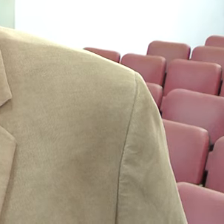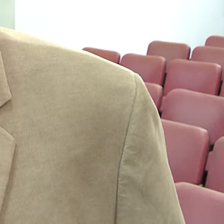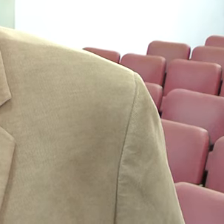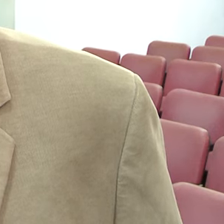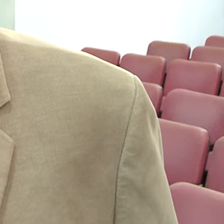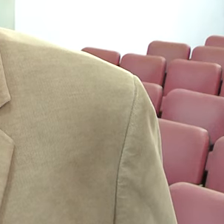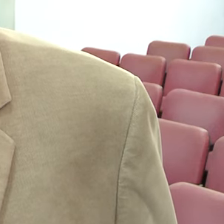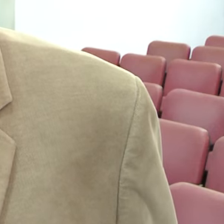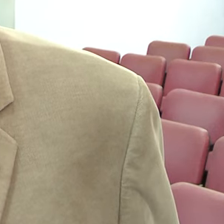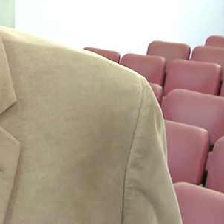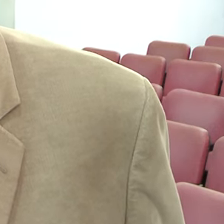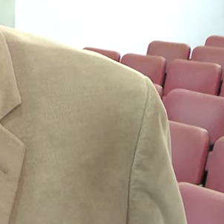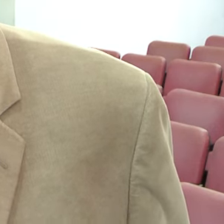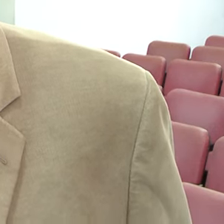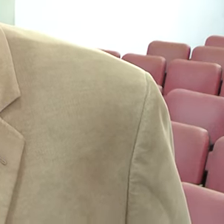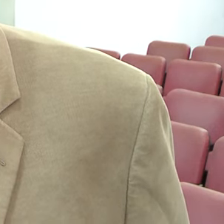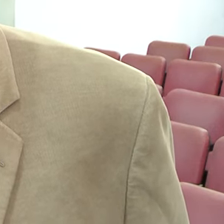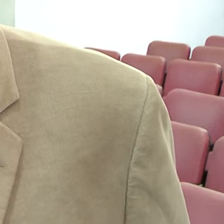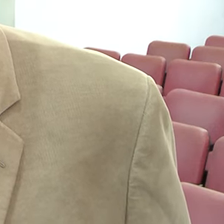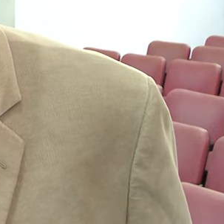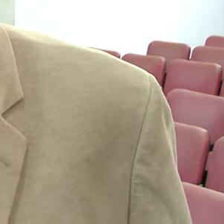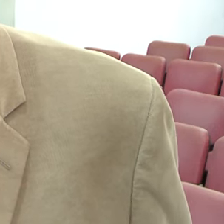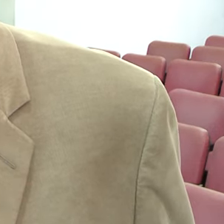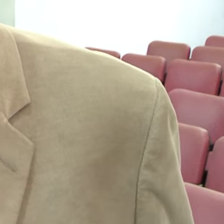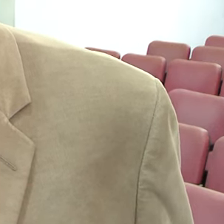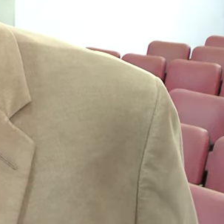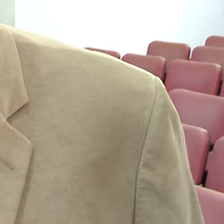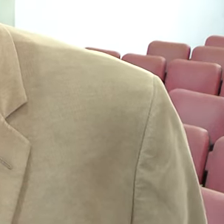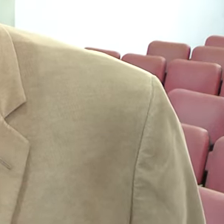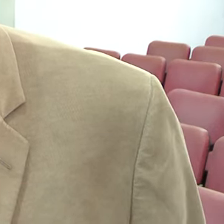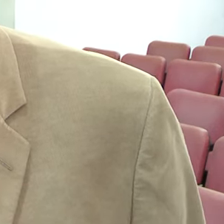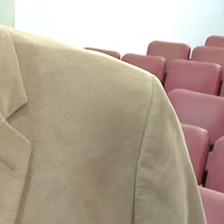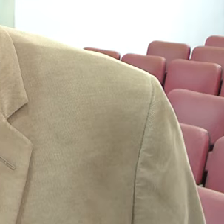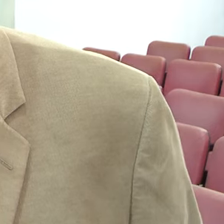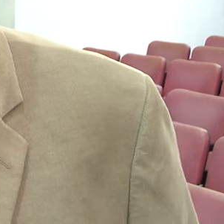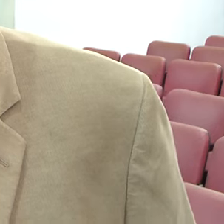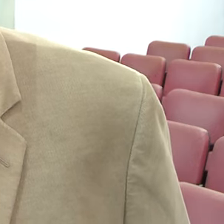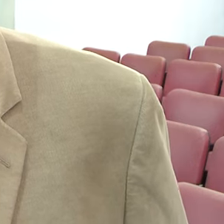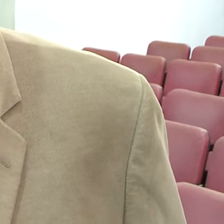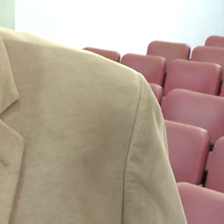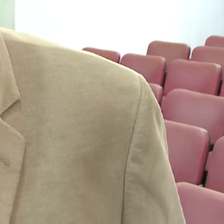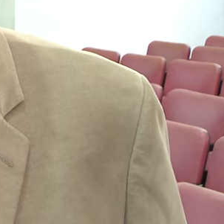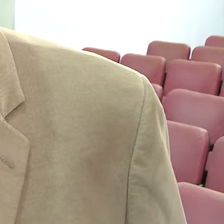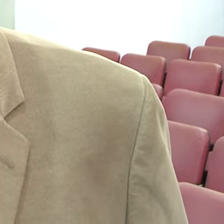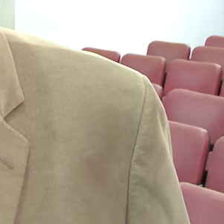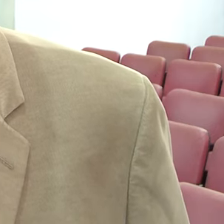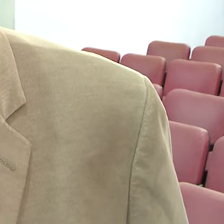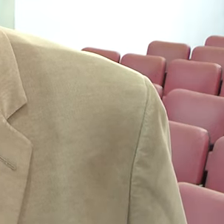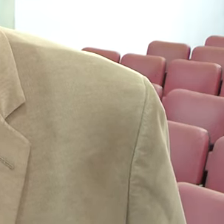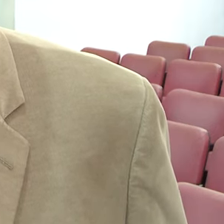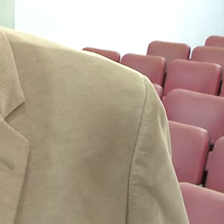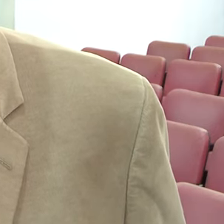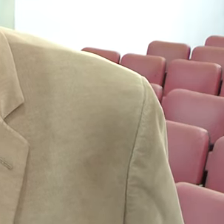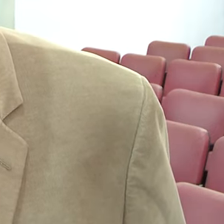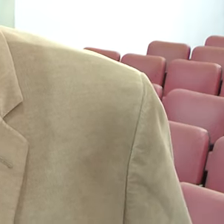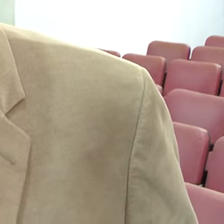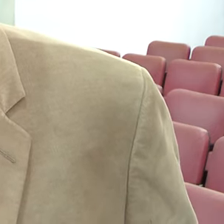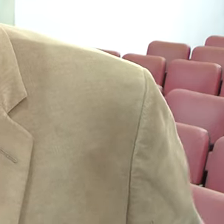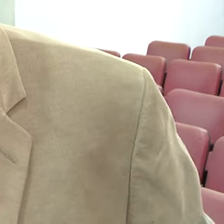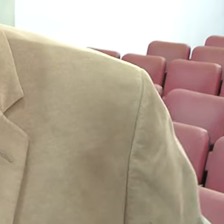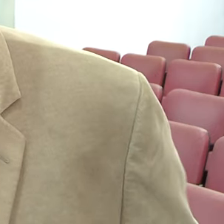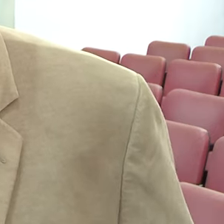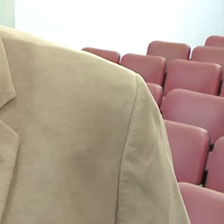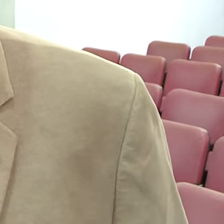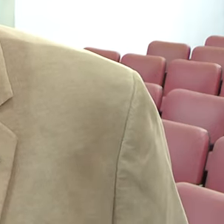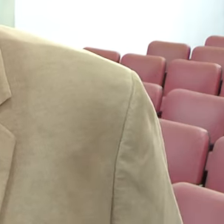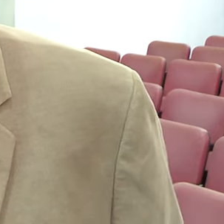É uma palestra que eu vou mostrar a importância de 10 palavras na atividade do fazer ciência, de como essas 10 palavras são